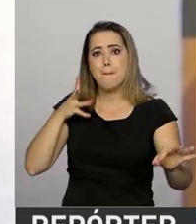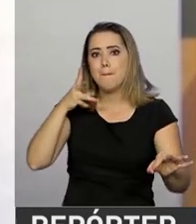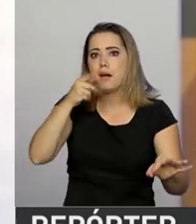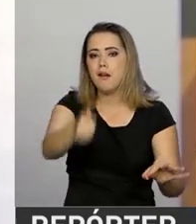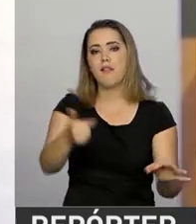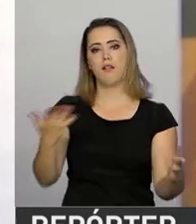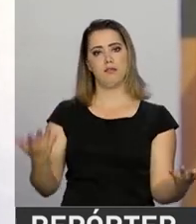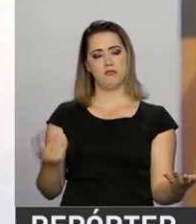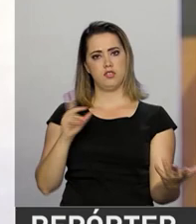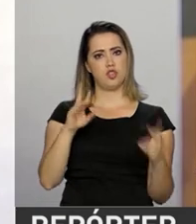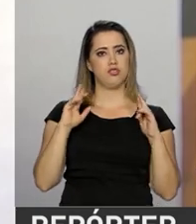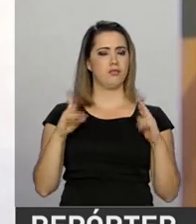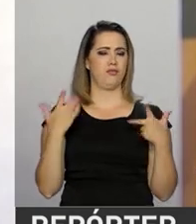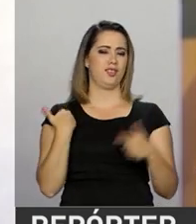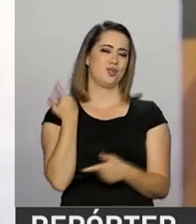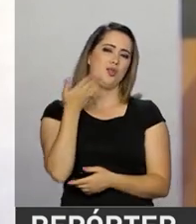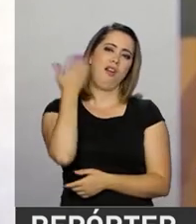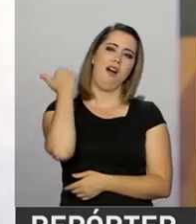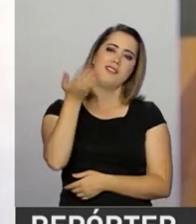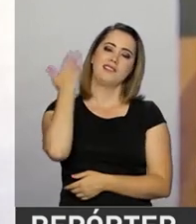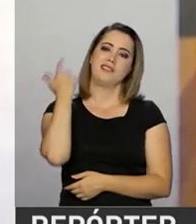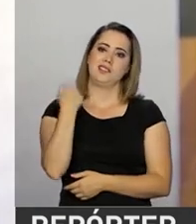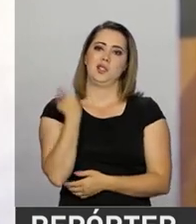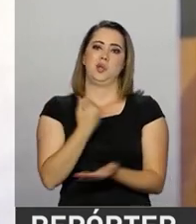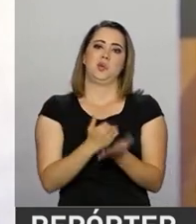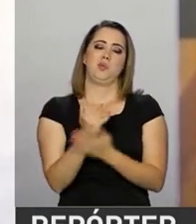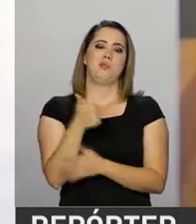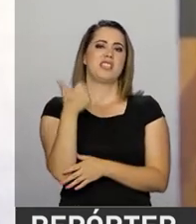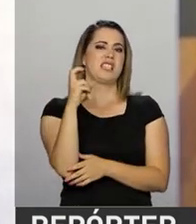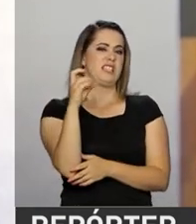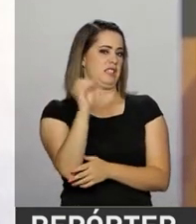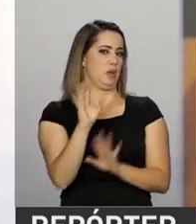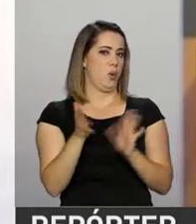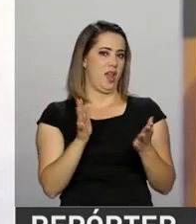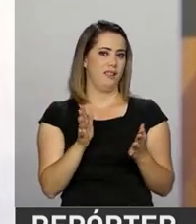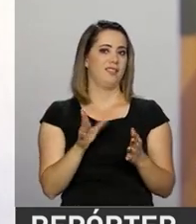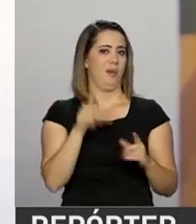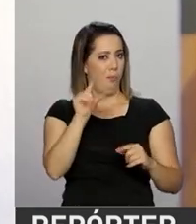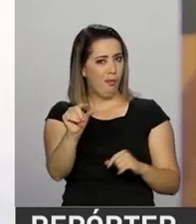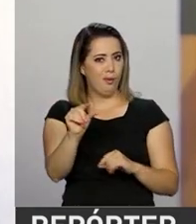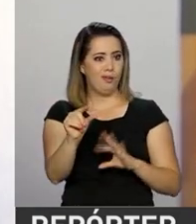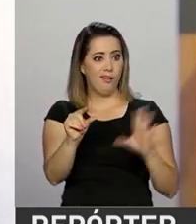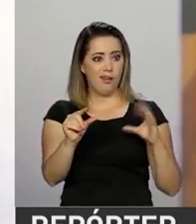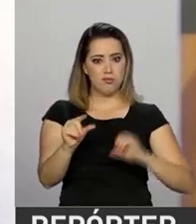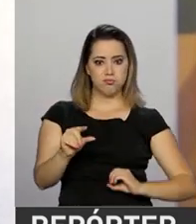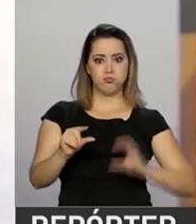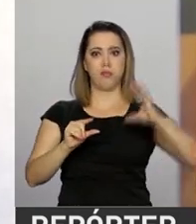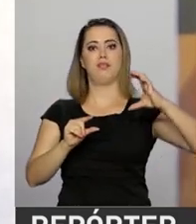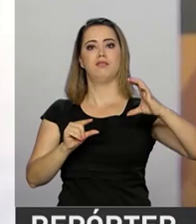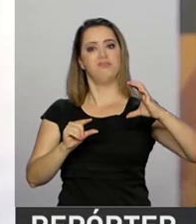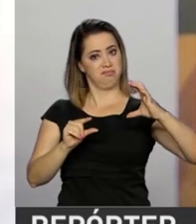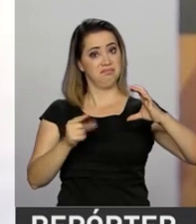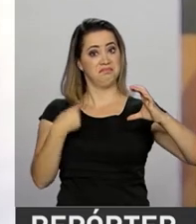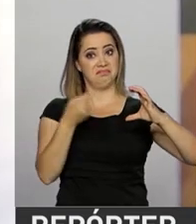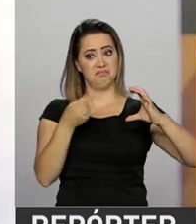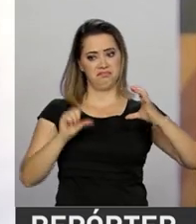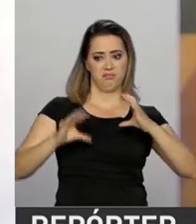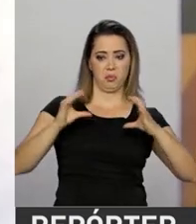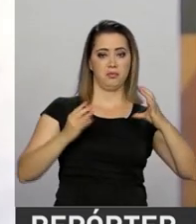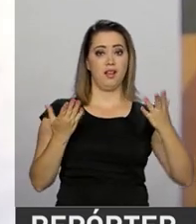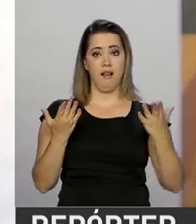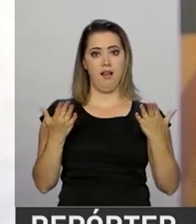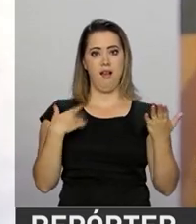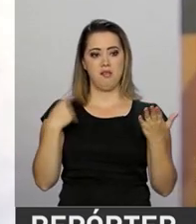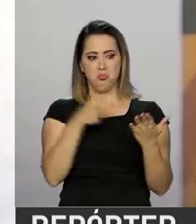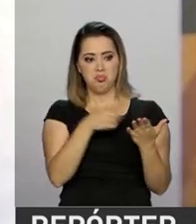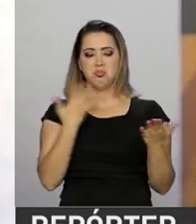diferente de quando nós começamos que colhia 150 160 arrobas por aí então são coisas que vão acontecendo